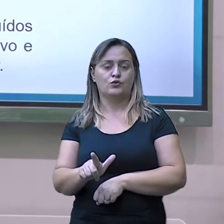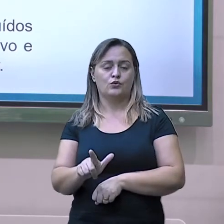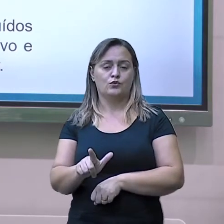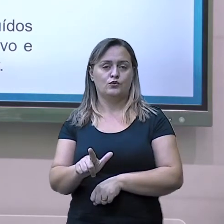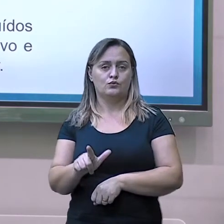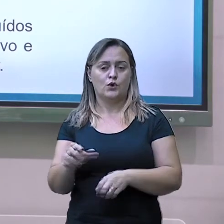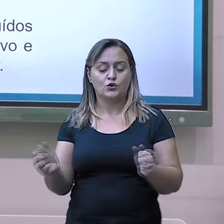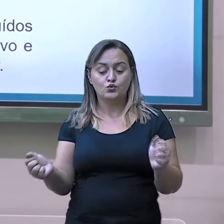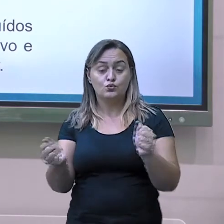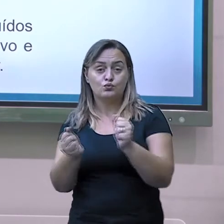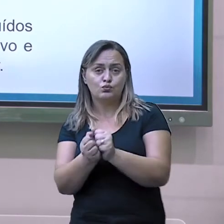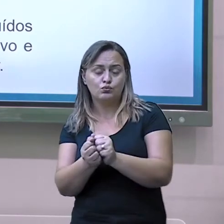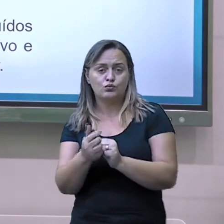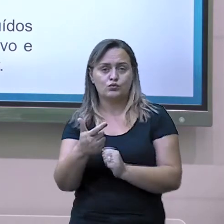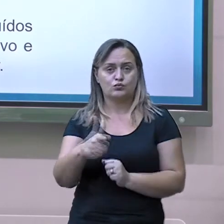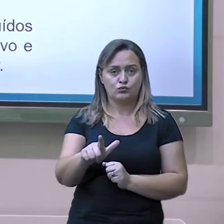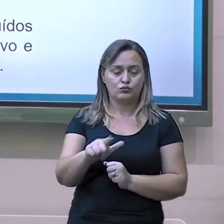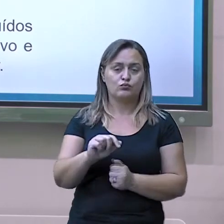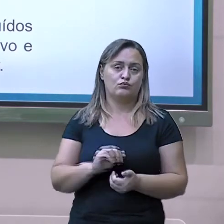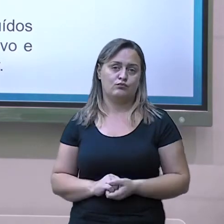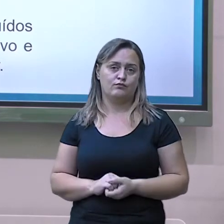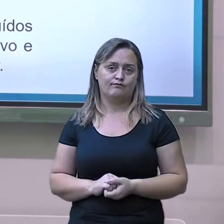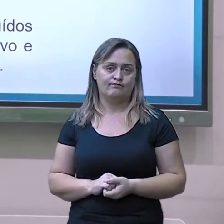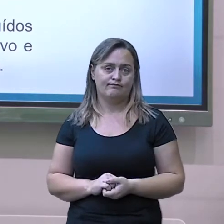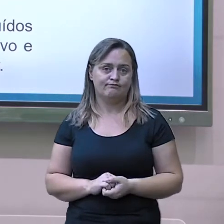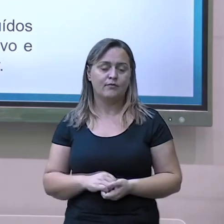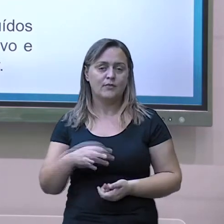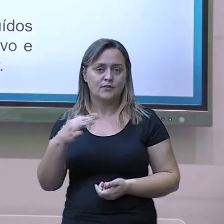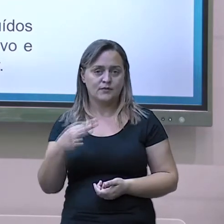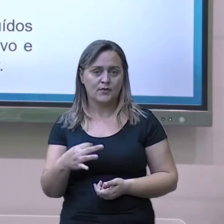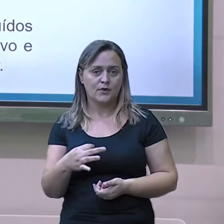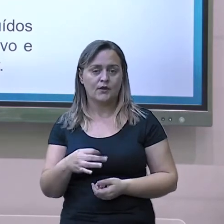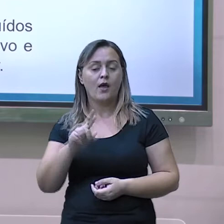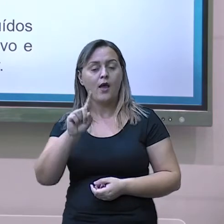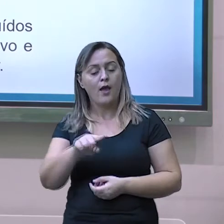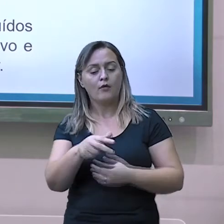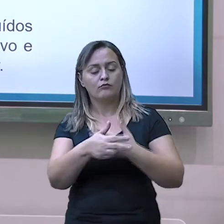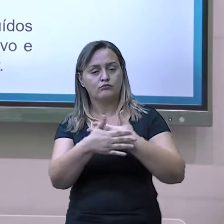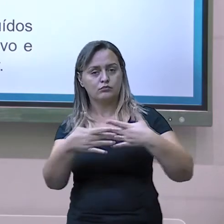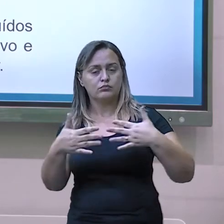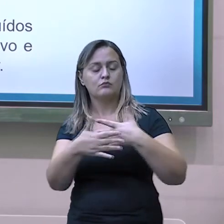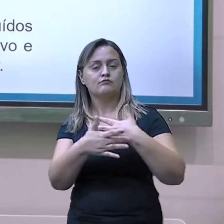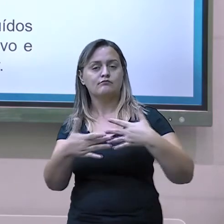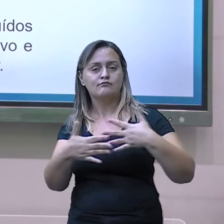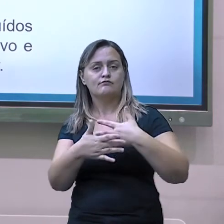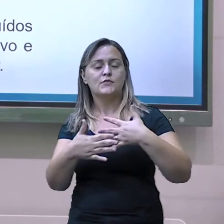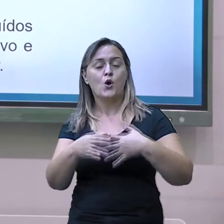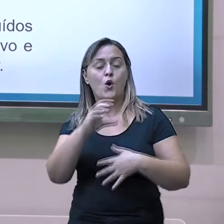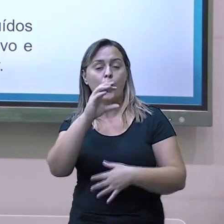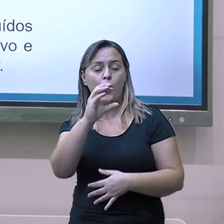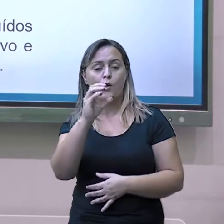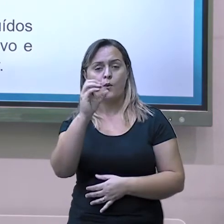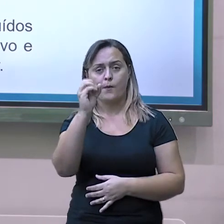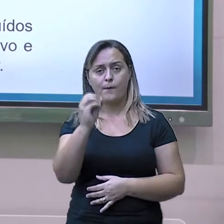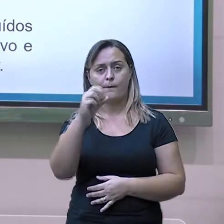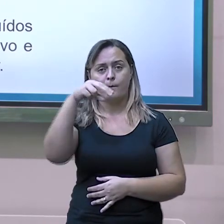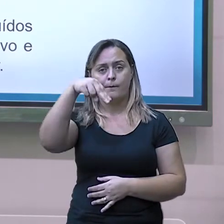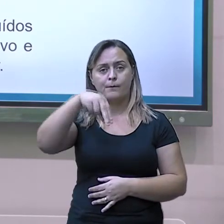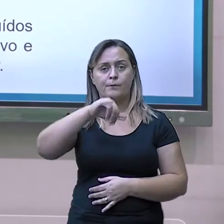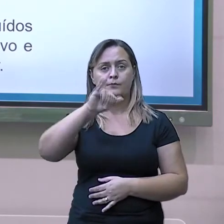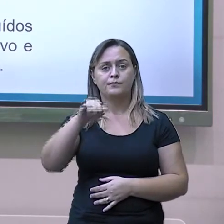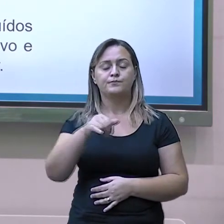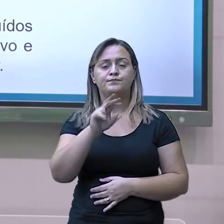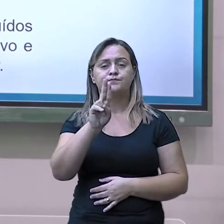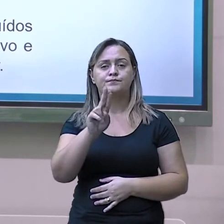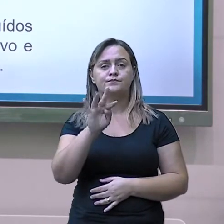em mais de um local. Então, para regenerar, para repor naquele local